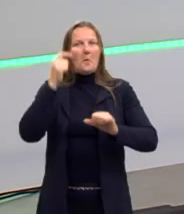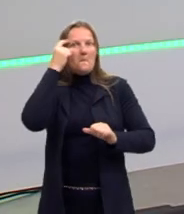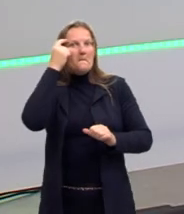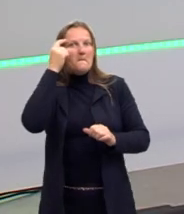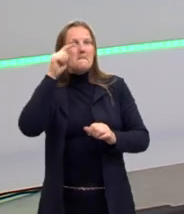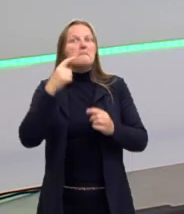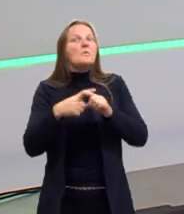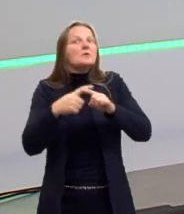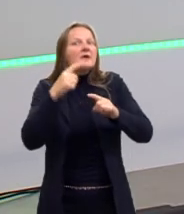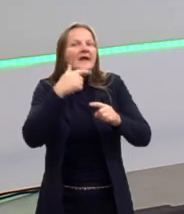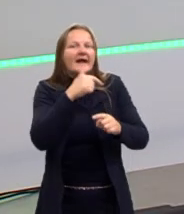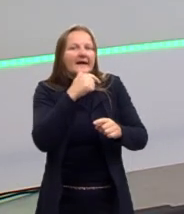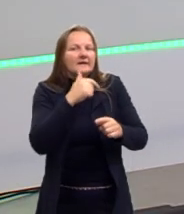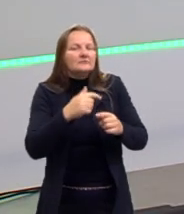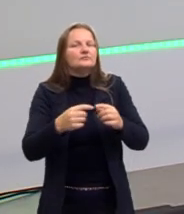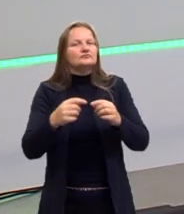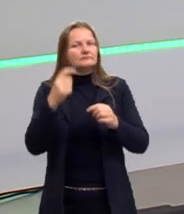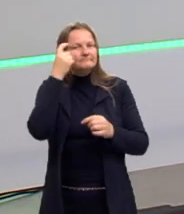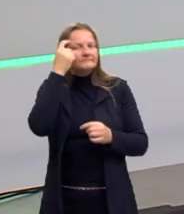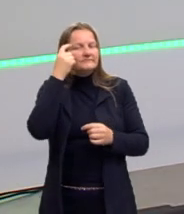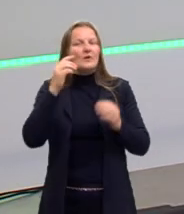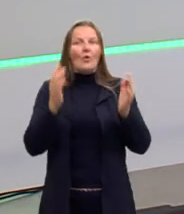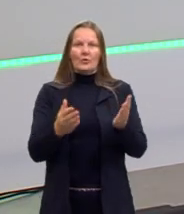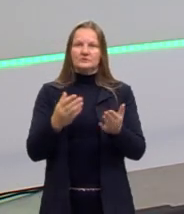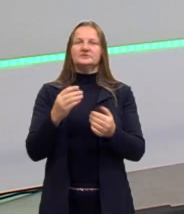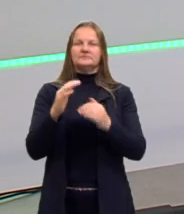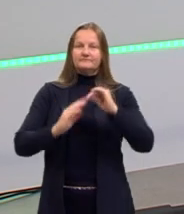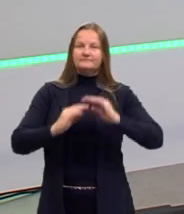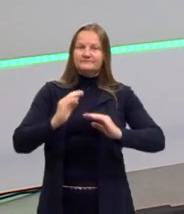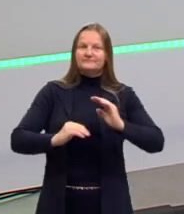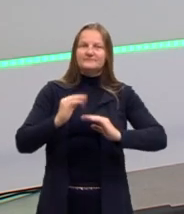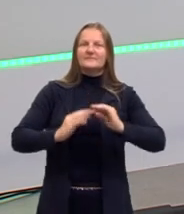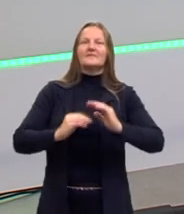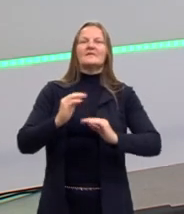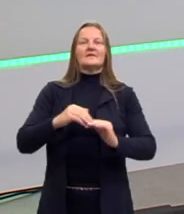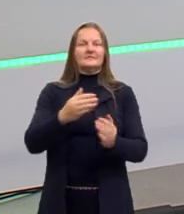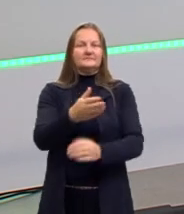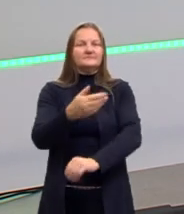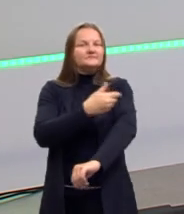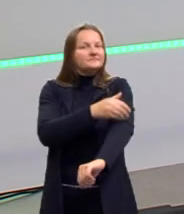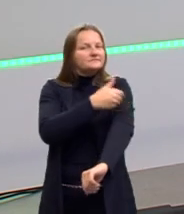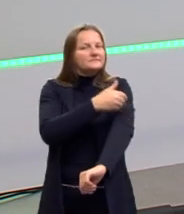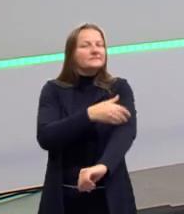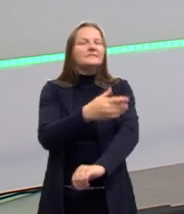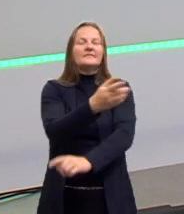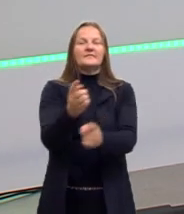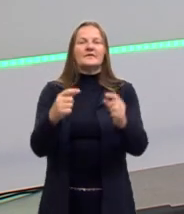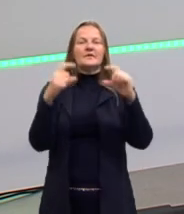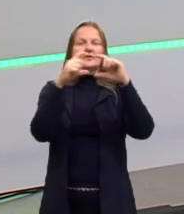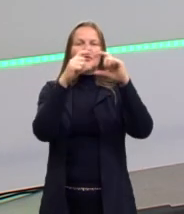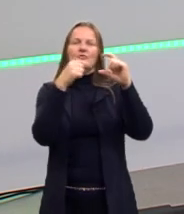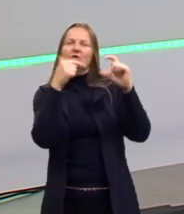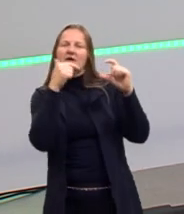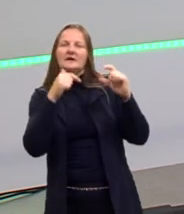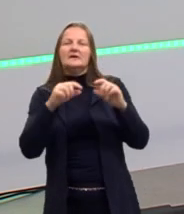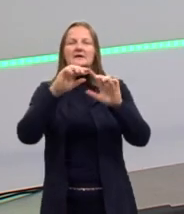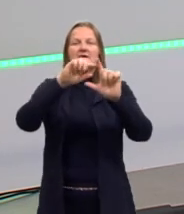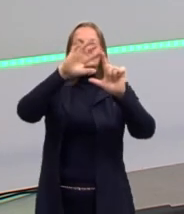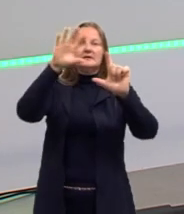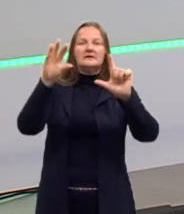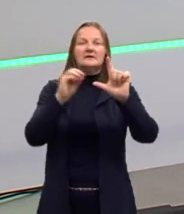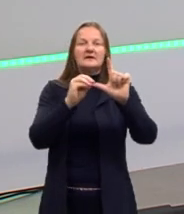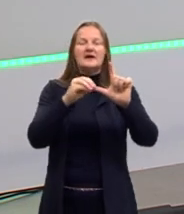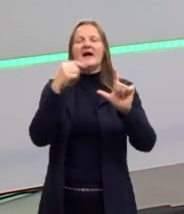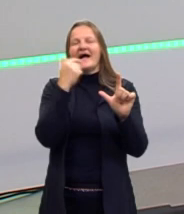tá E é isso que a gente vai fazer hoje a gente já sabe que tirinhas cartuns né fazem